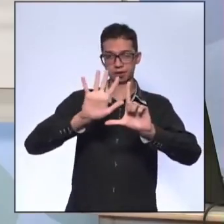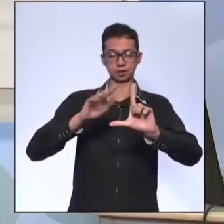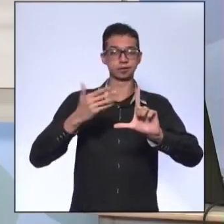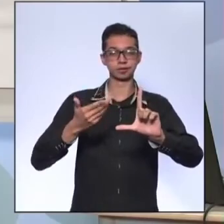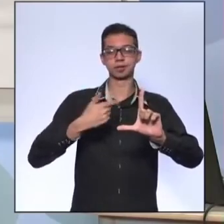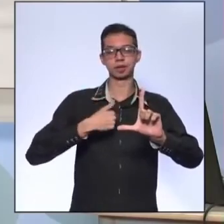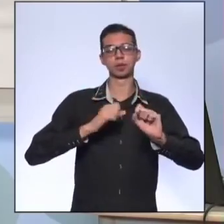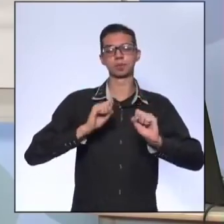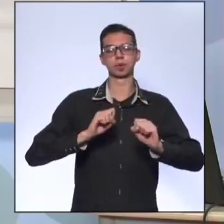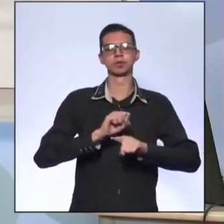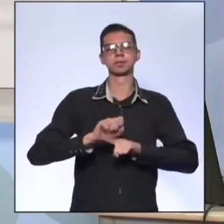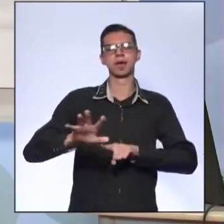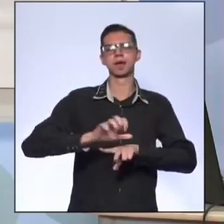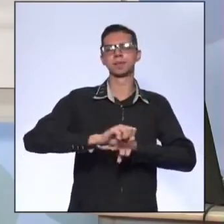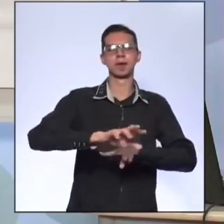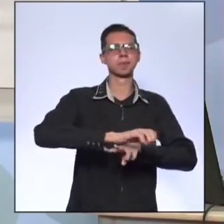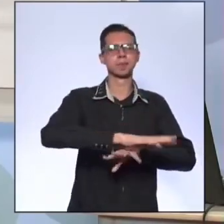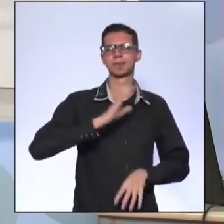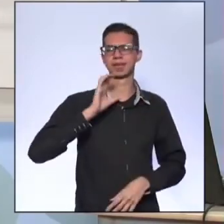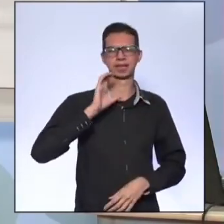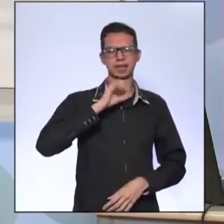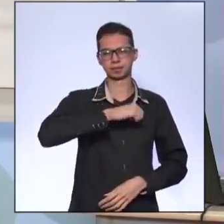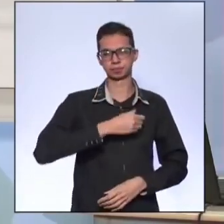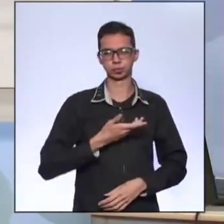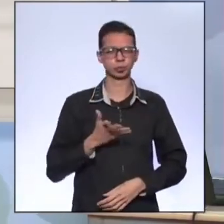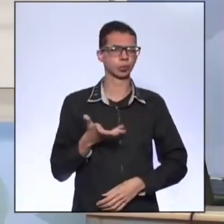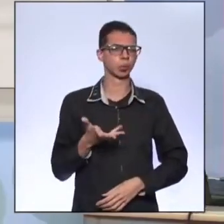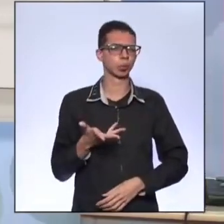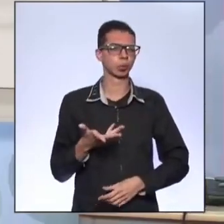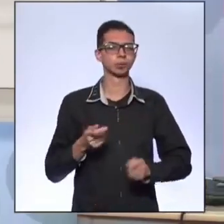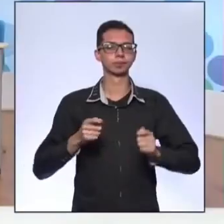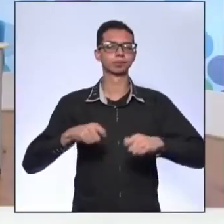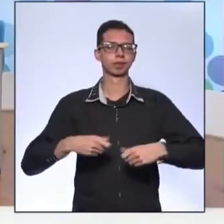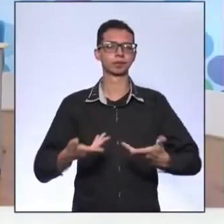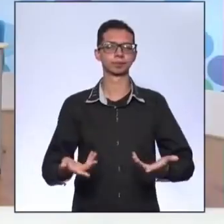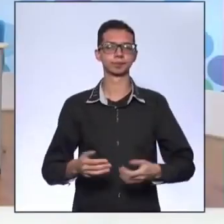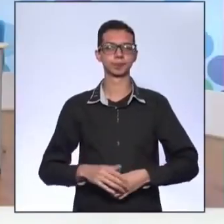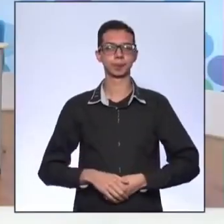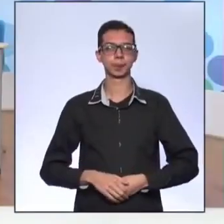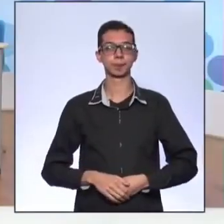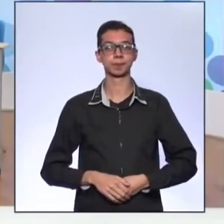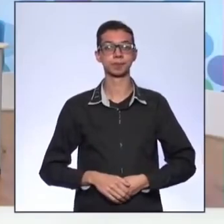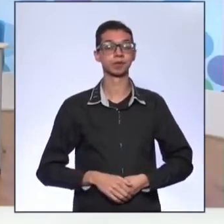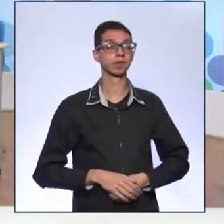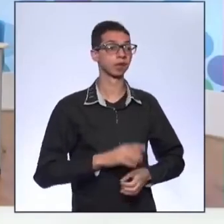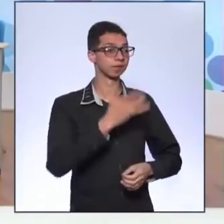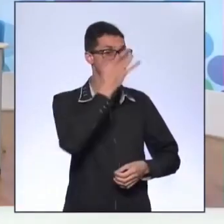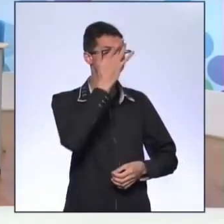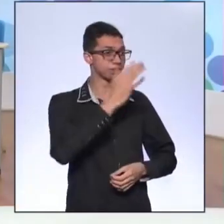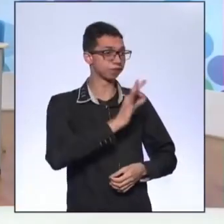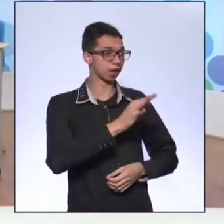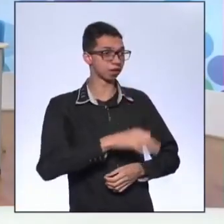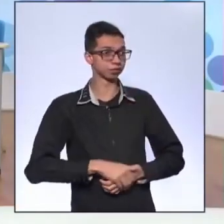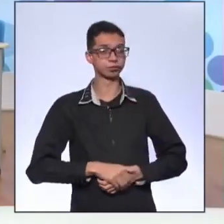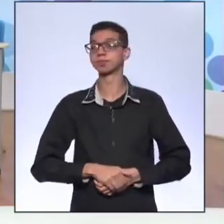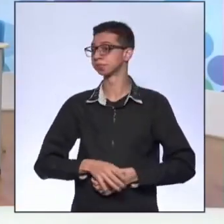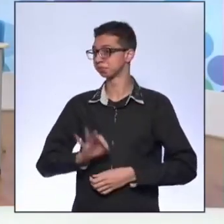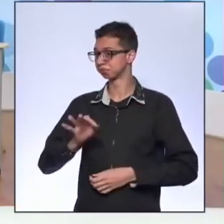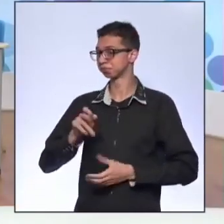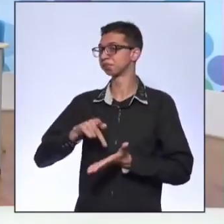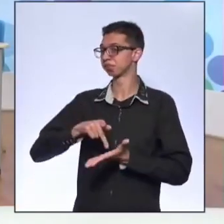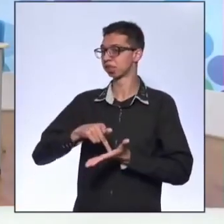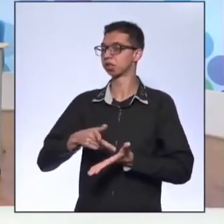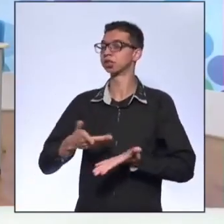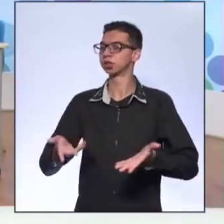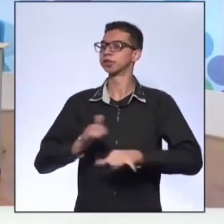tá? Ok? Isso facilitou bastante o trabalho, não é, professora? Exato, professora. E por falar em divulgação, nós